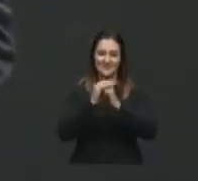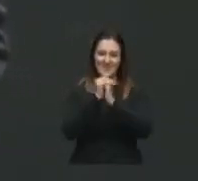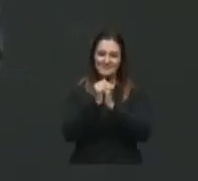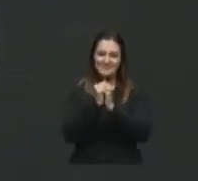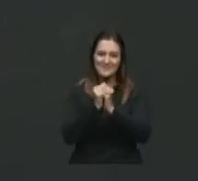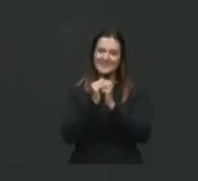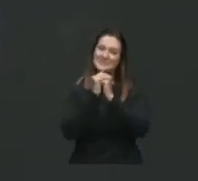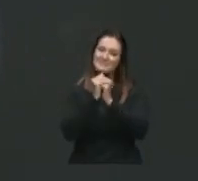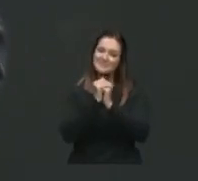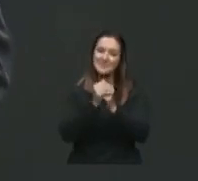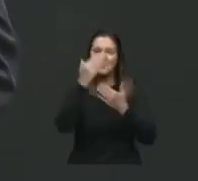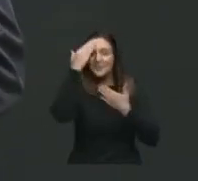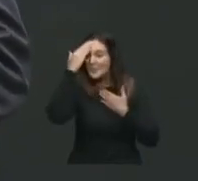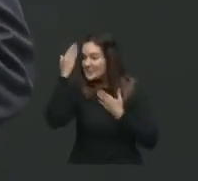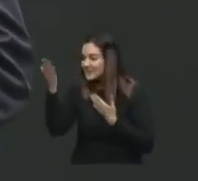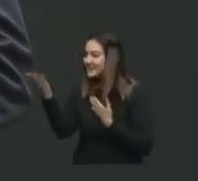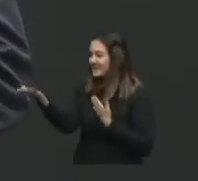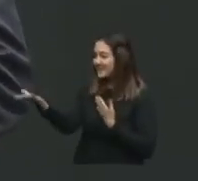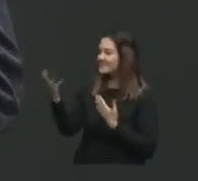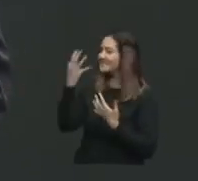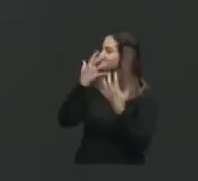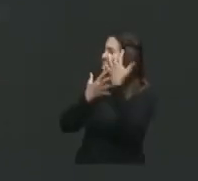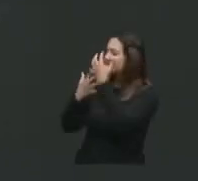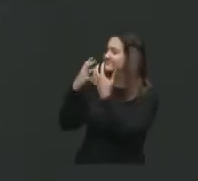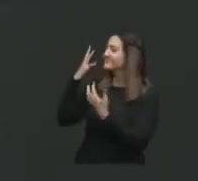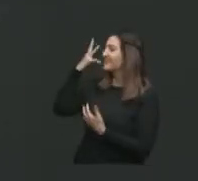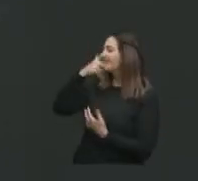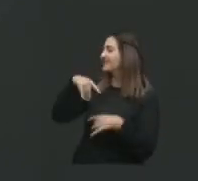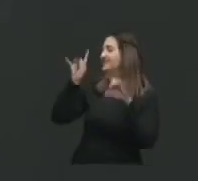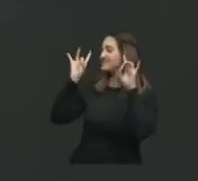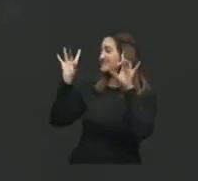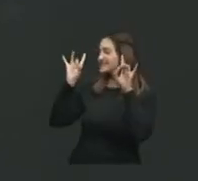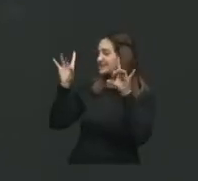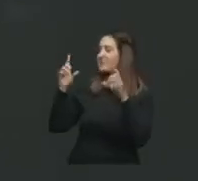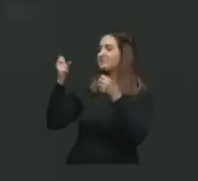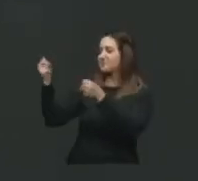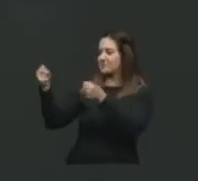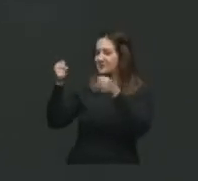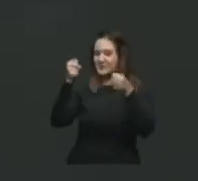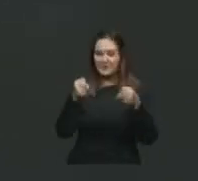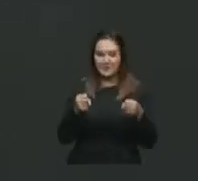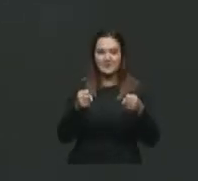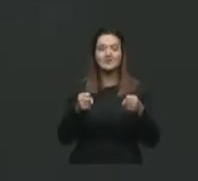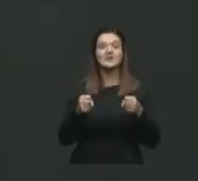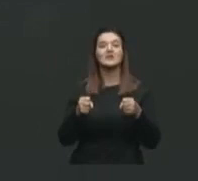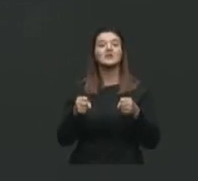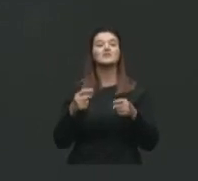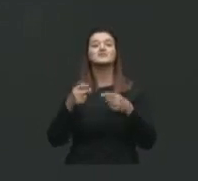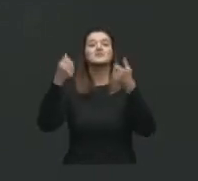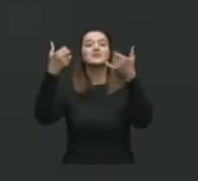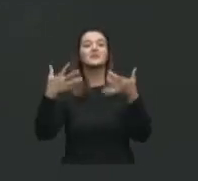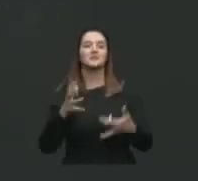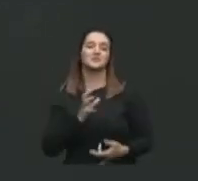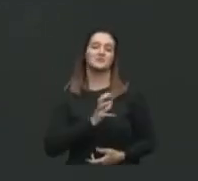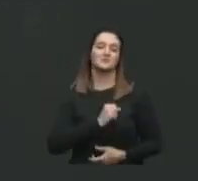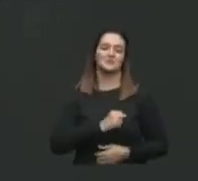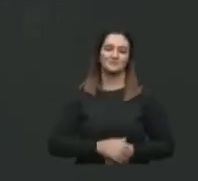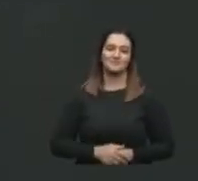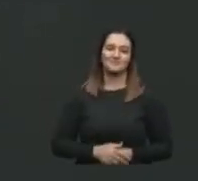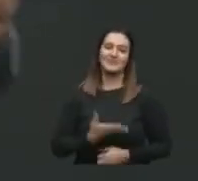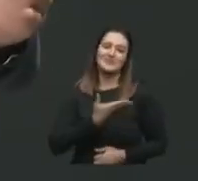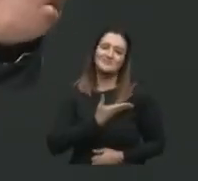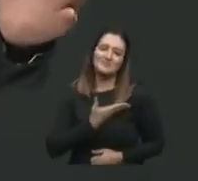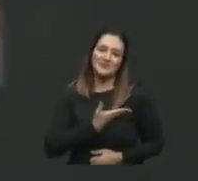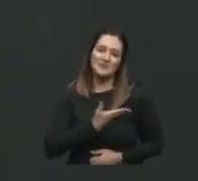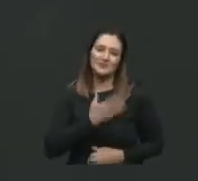Amém, amém. Obrigado, Arautos do Rei, por essa mensagem tão especial e tão poderosa, falando do amor de Deus. Meu amigo, você